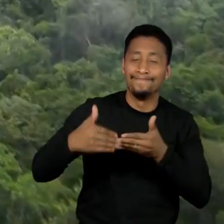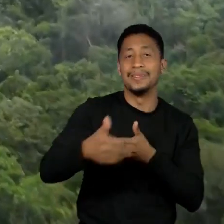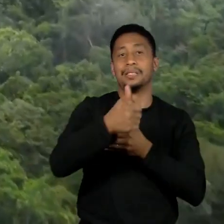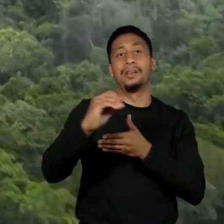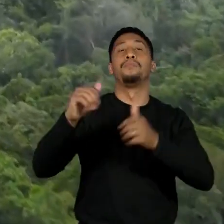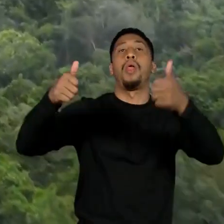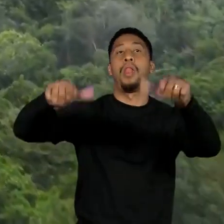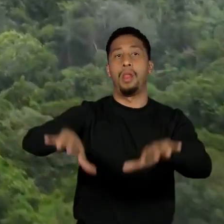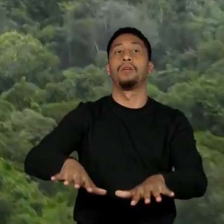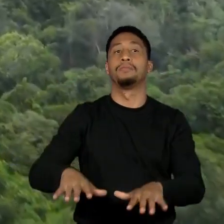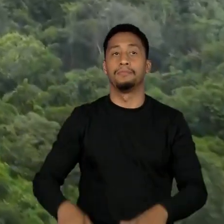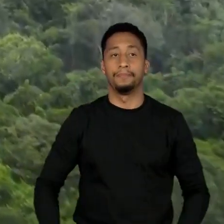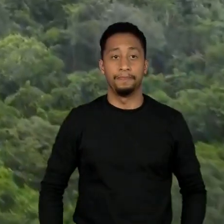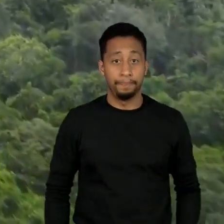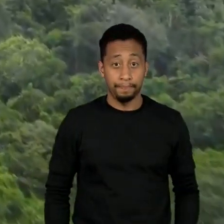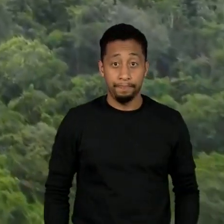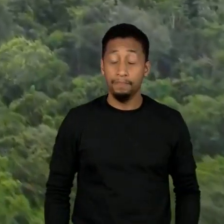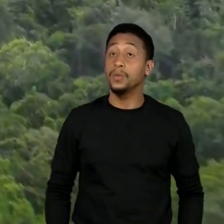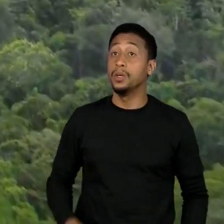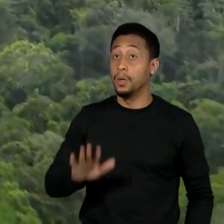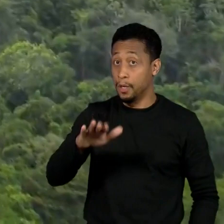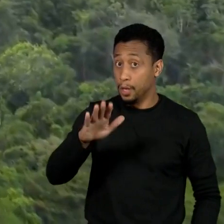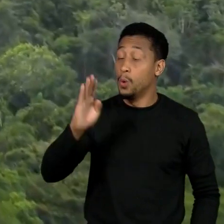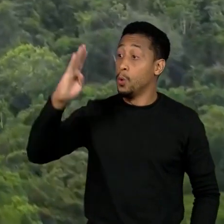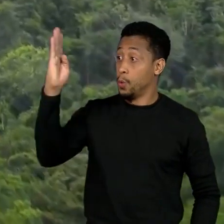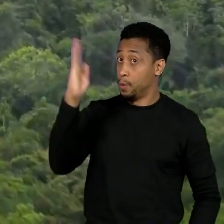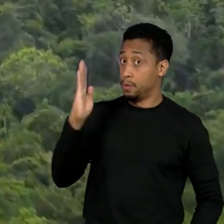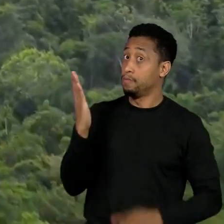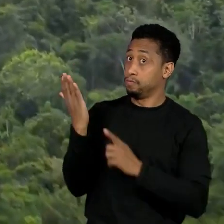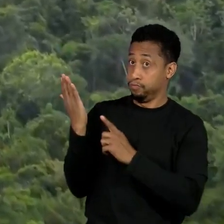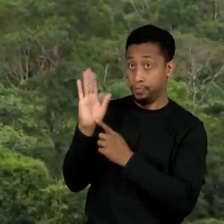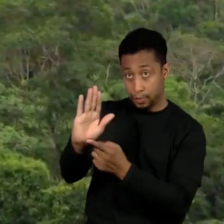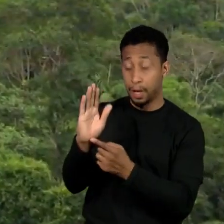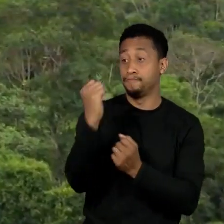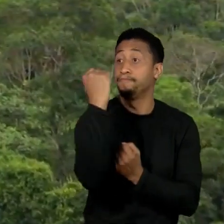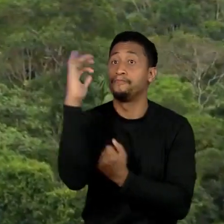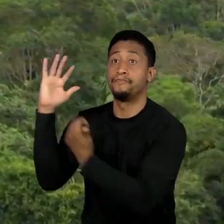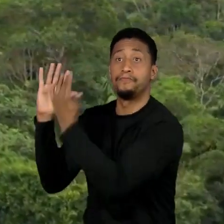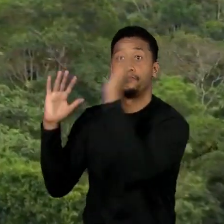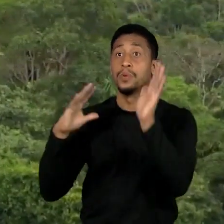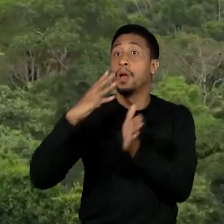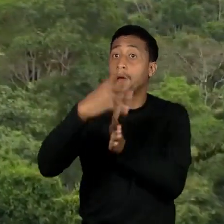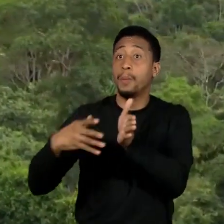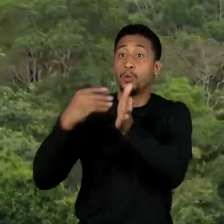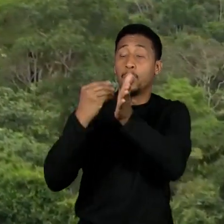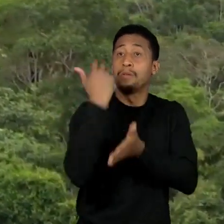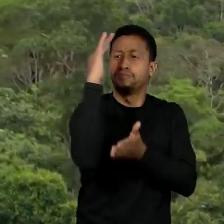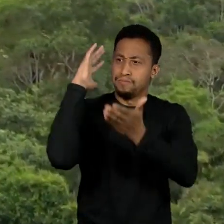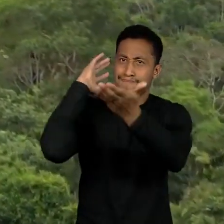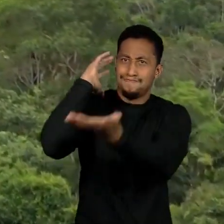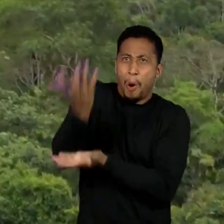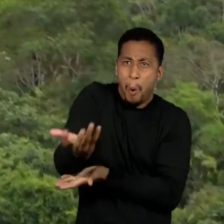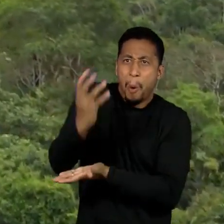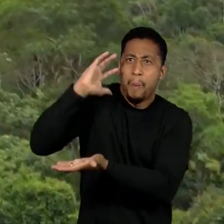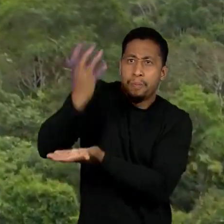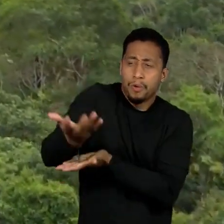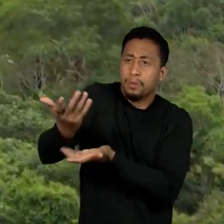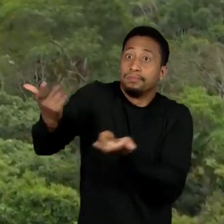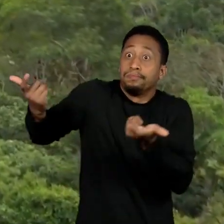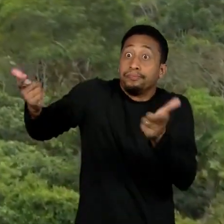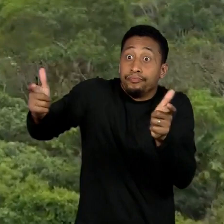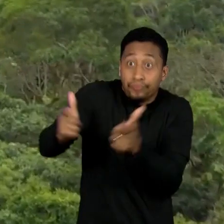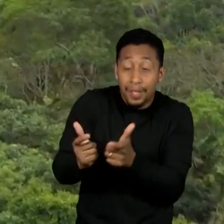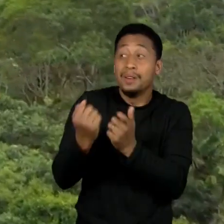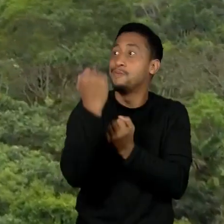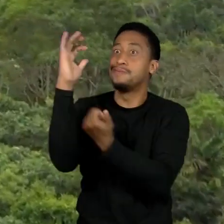O Brasil vai mostrar ao mundo que reduziu o desmatamento na Amazônia. Segundo o INPE, o Instituto Nacional de Pesquisas